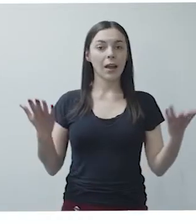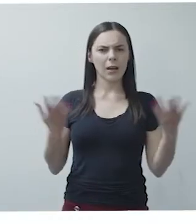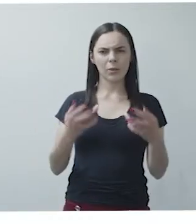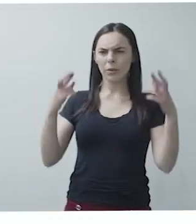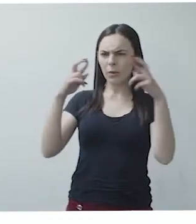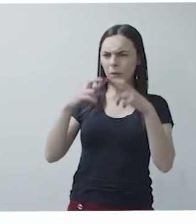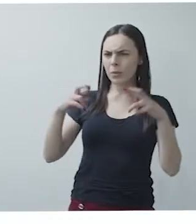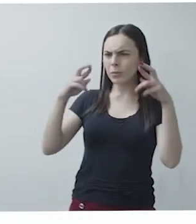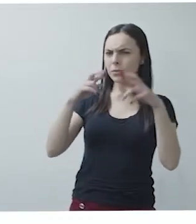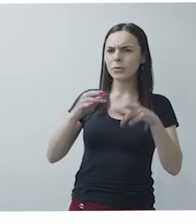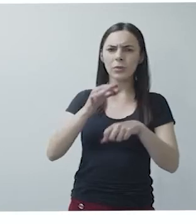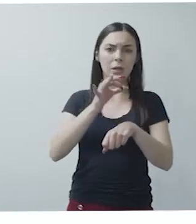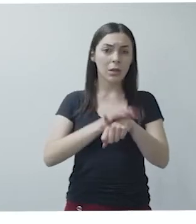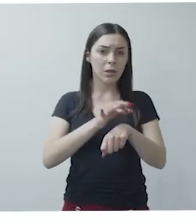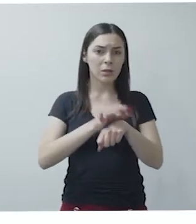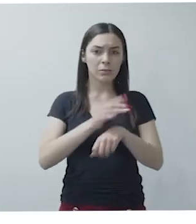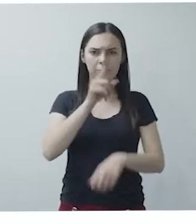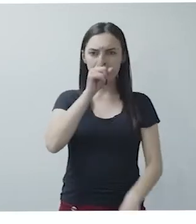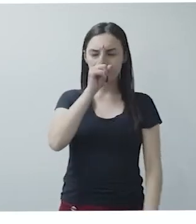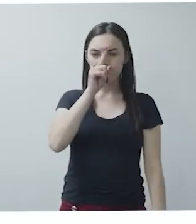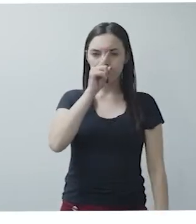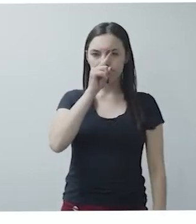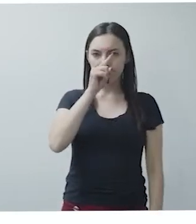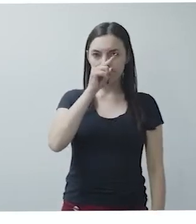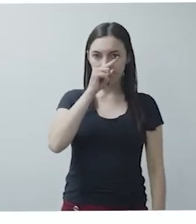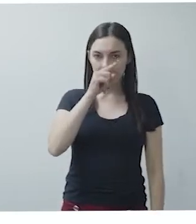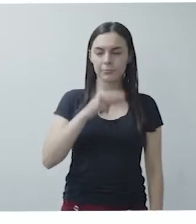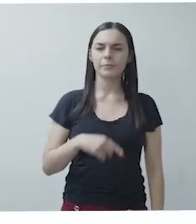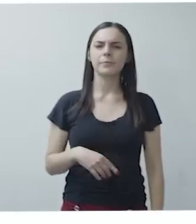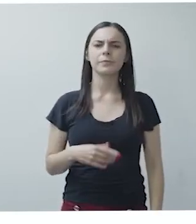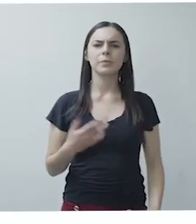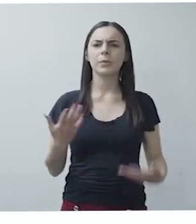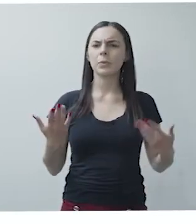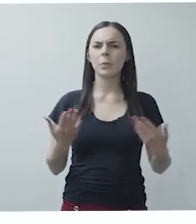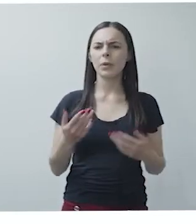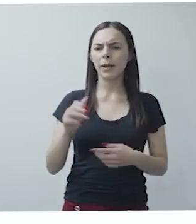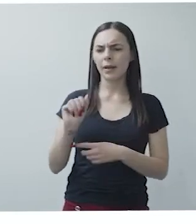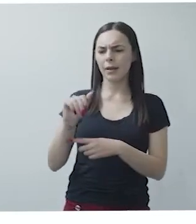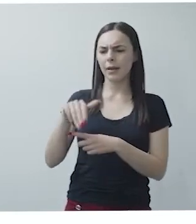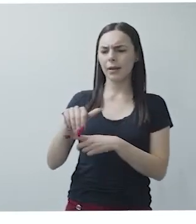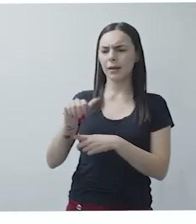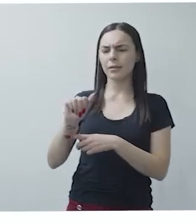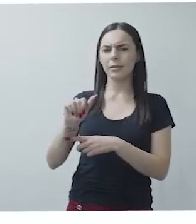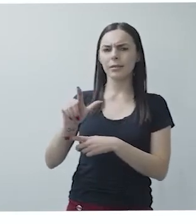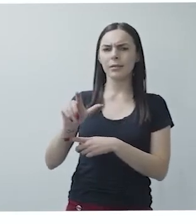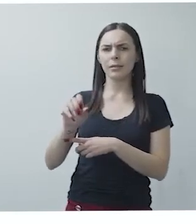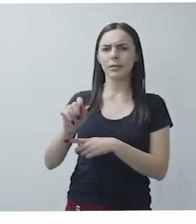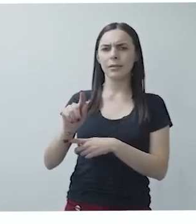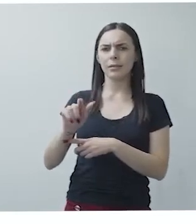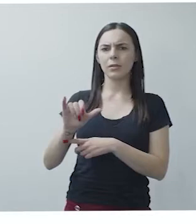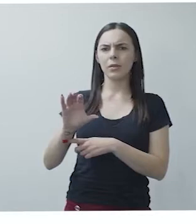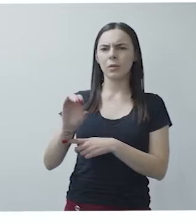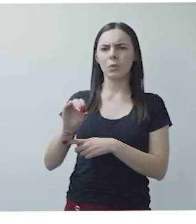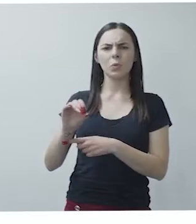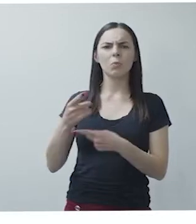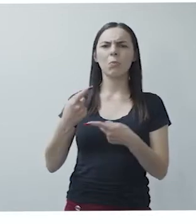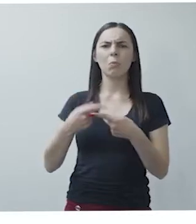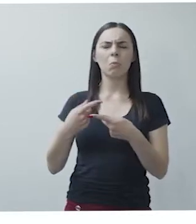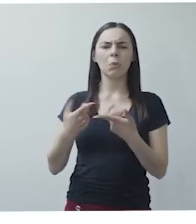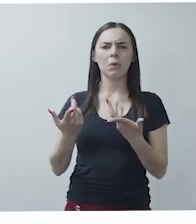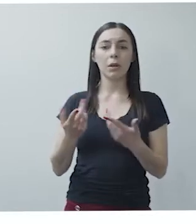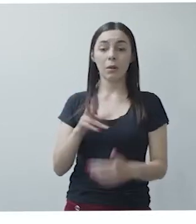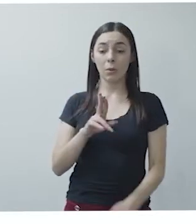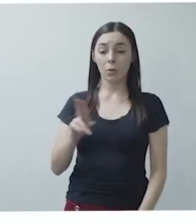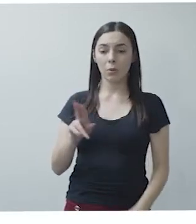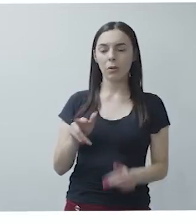lá o relógio analógico. Ele recebe esse nome, né, porque ele tem os ponteiros.